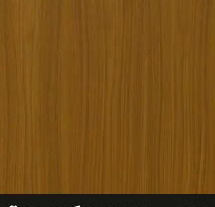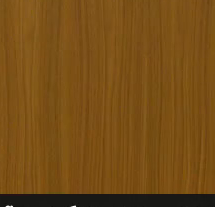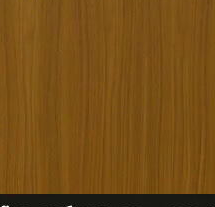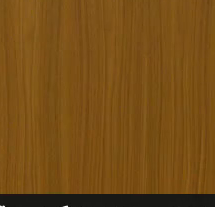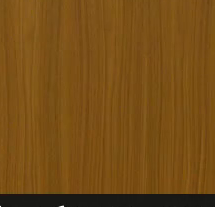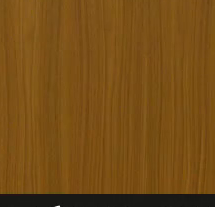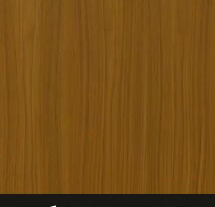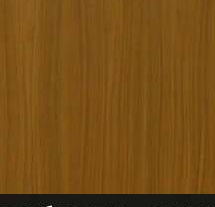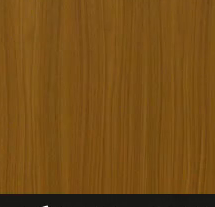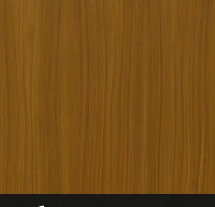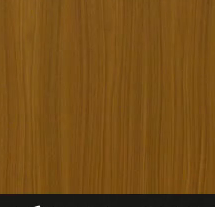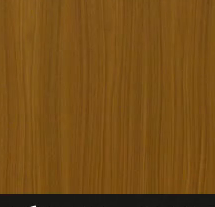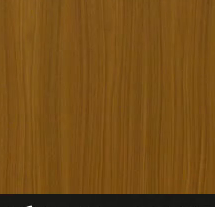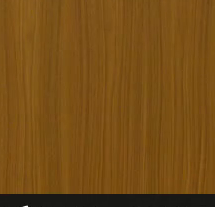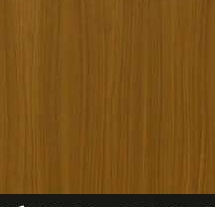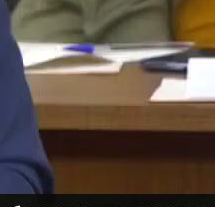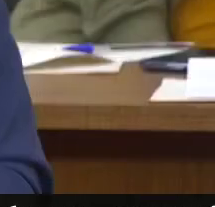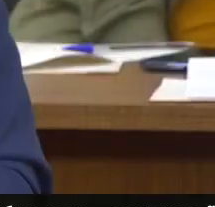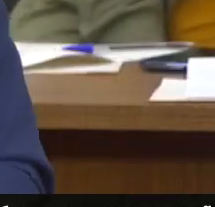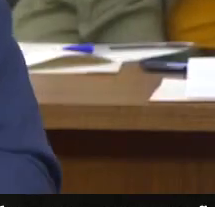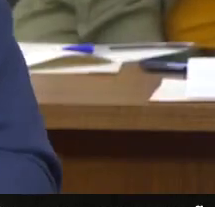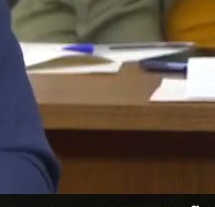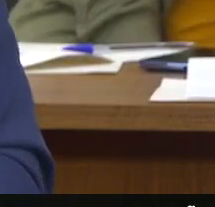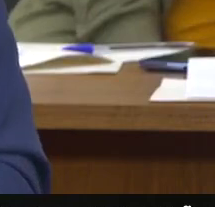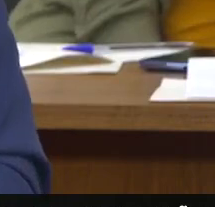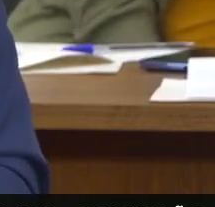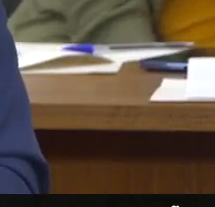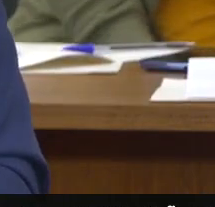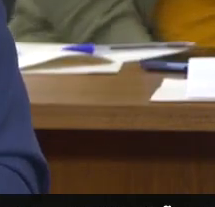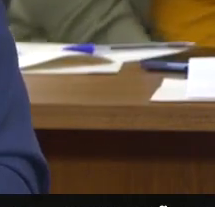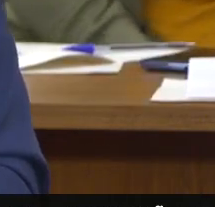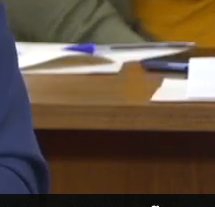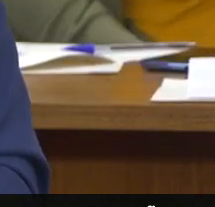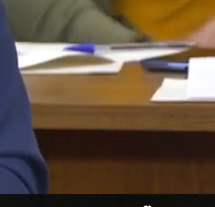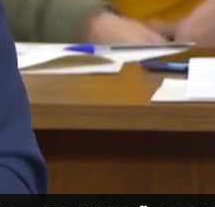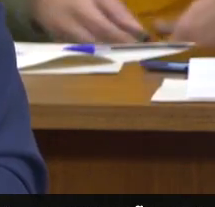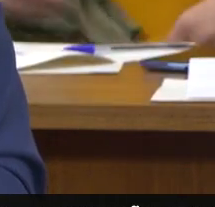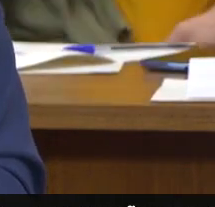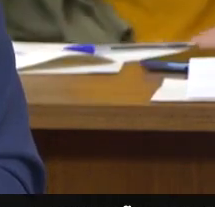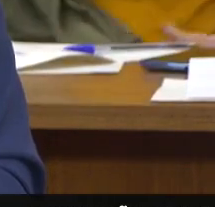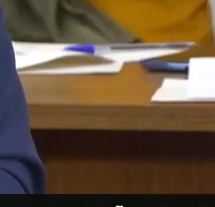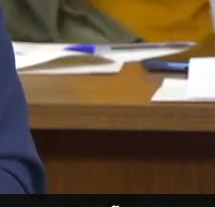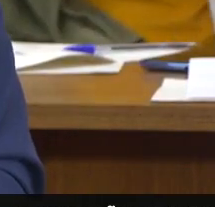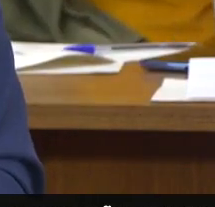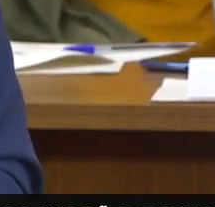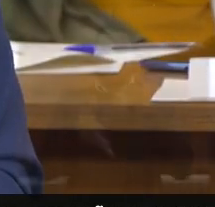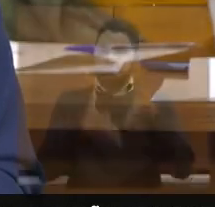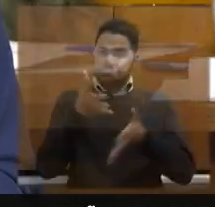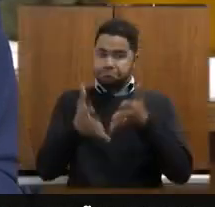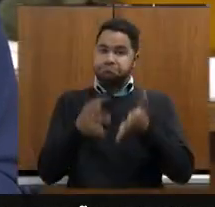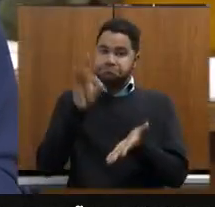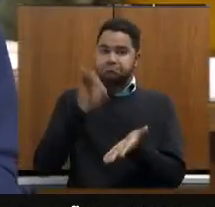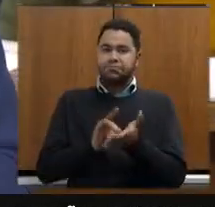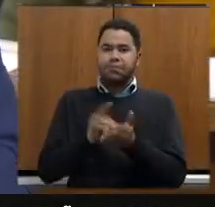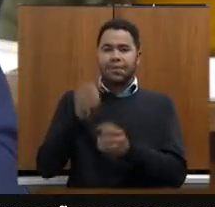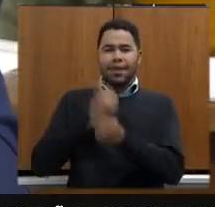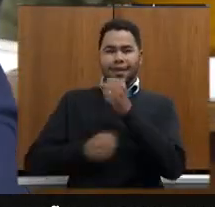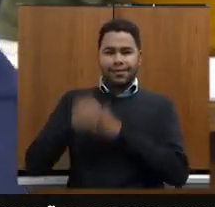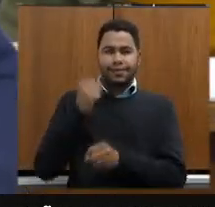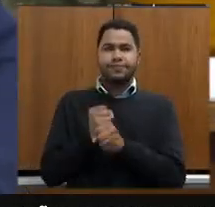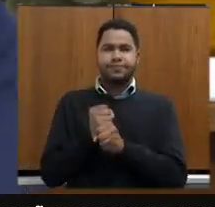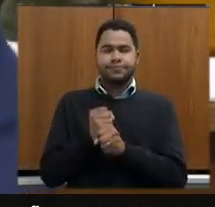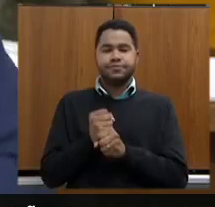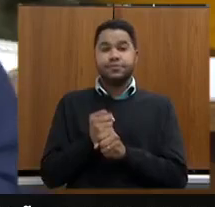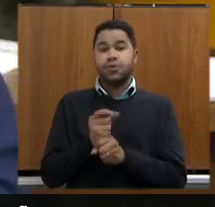é deputado o senhor iniciou muito bem sua fala ao dizer que de fato no ano passado